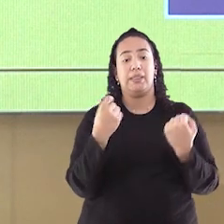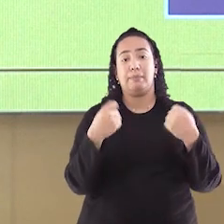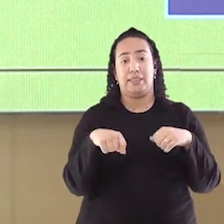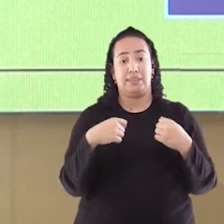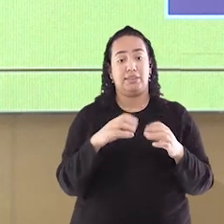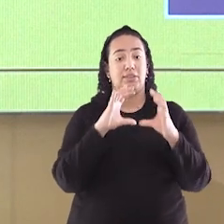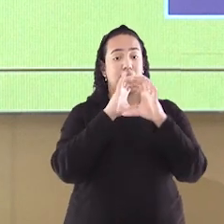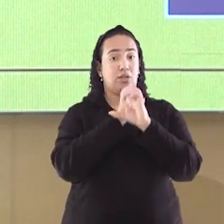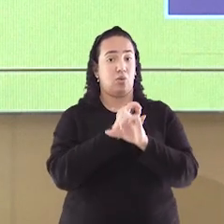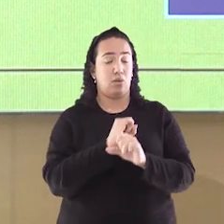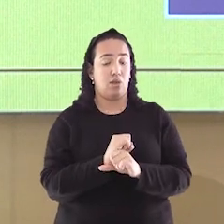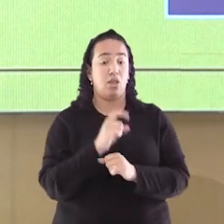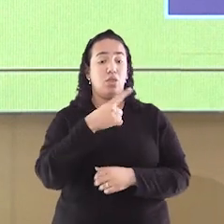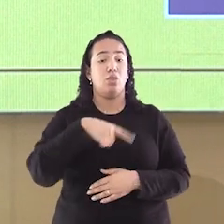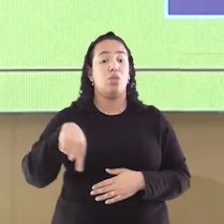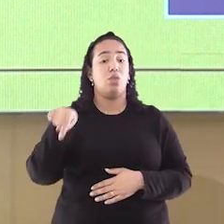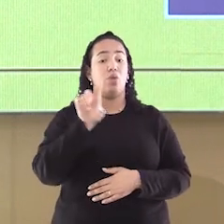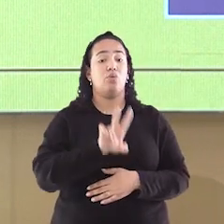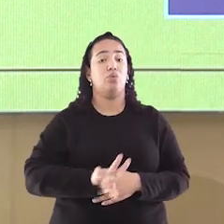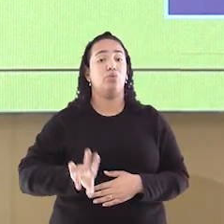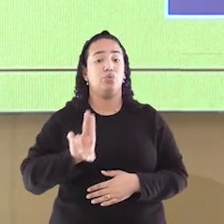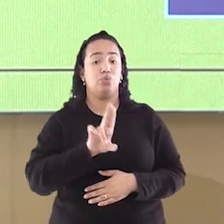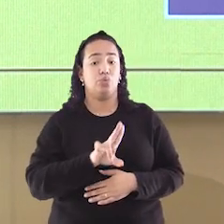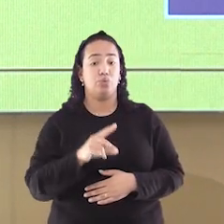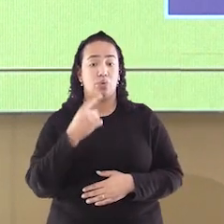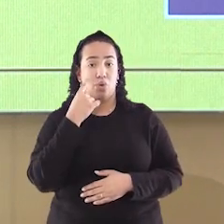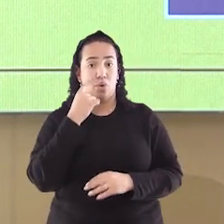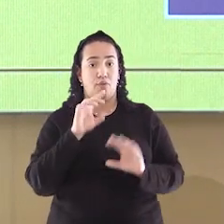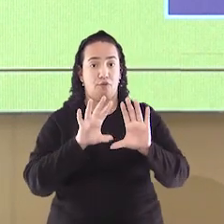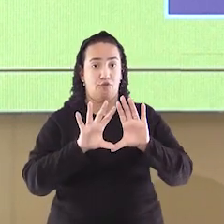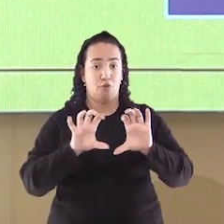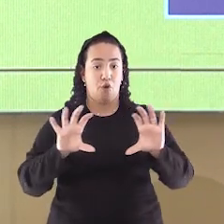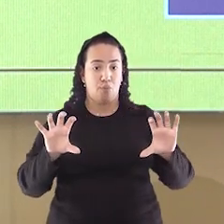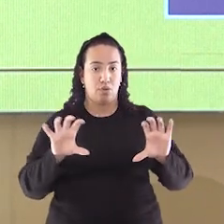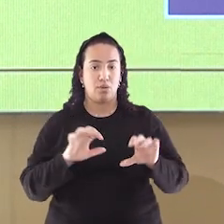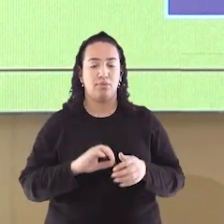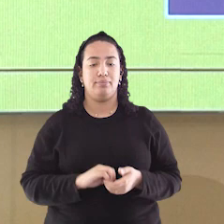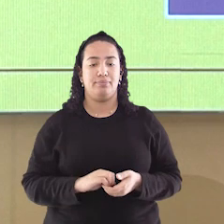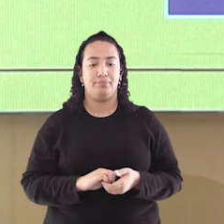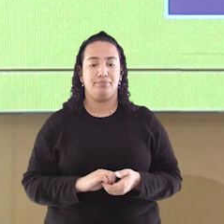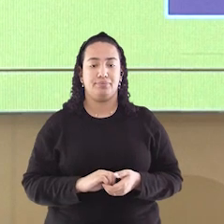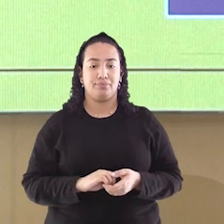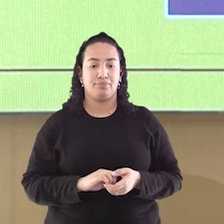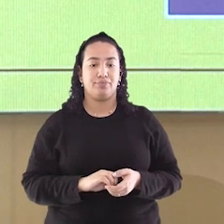de base quadrada, vamos utilizar a seguinte forma.